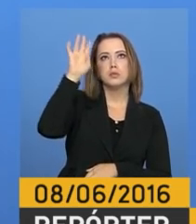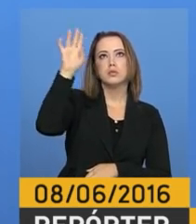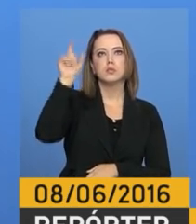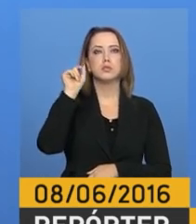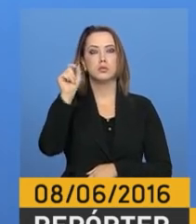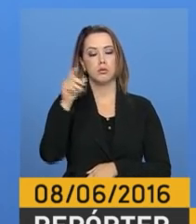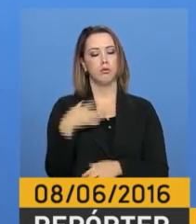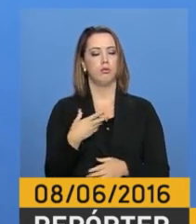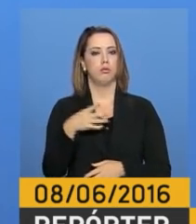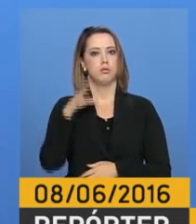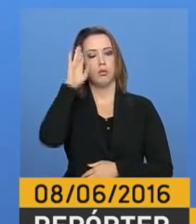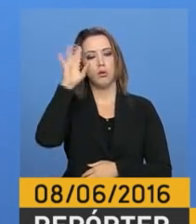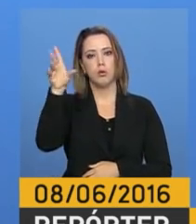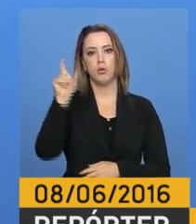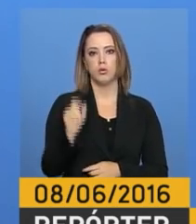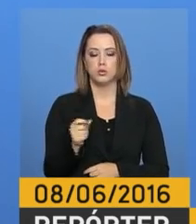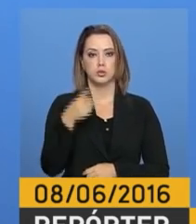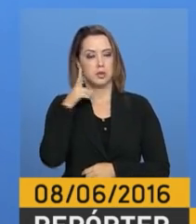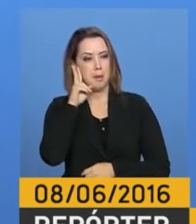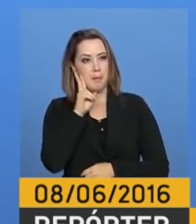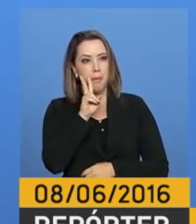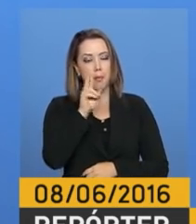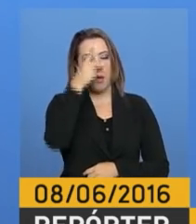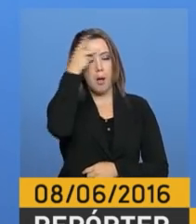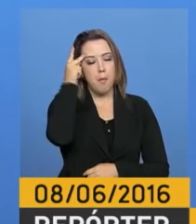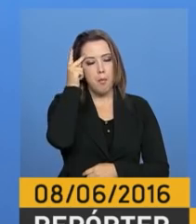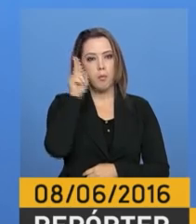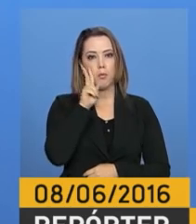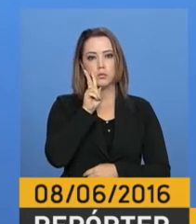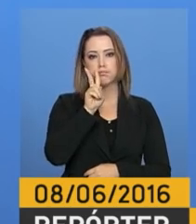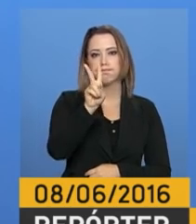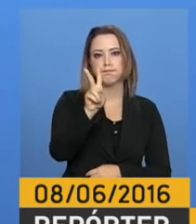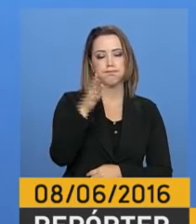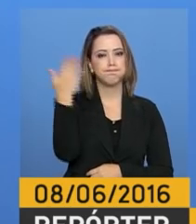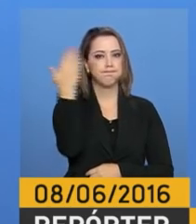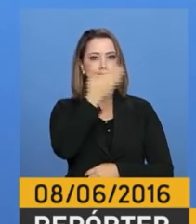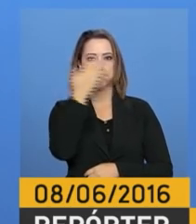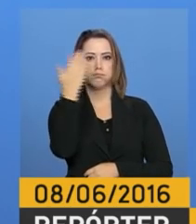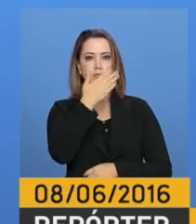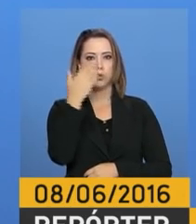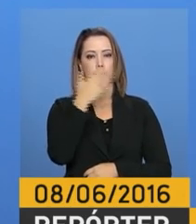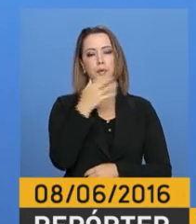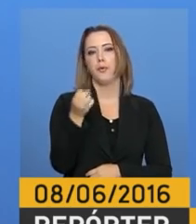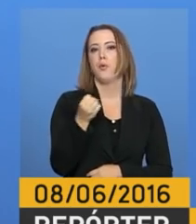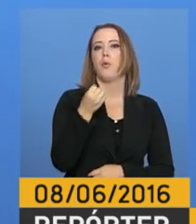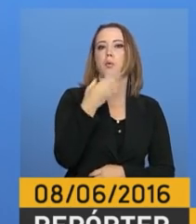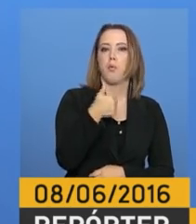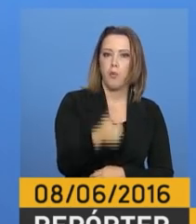ilude os olhos do pessimista não enxergam oportunidades